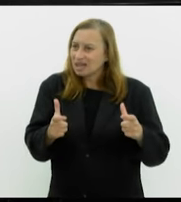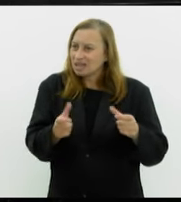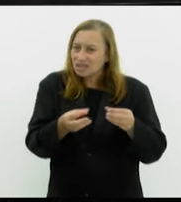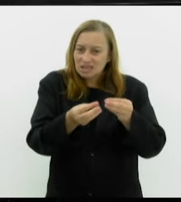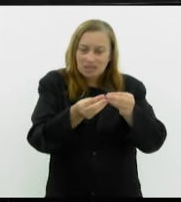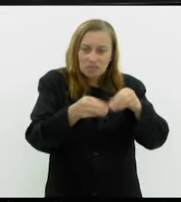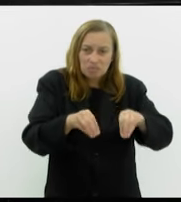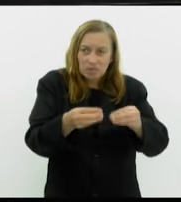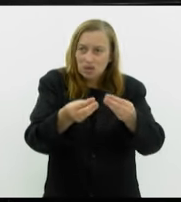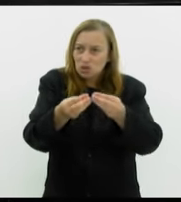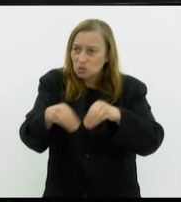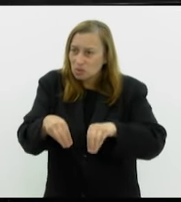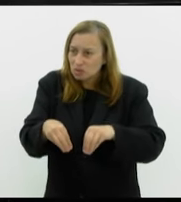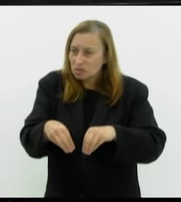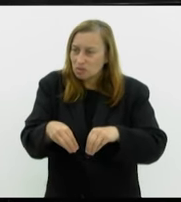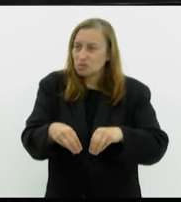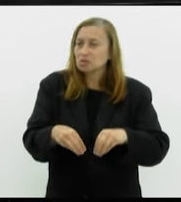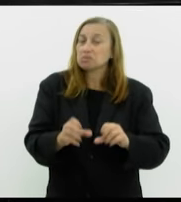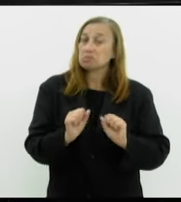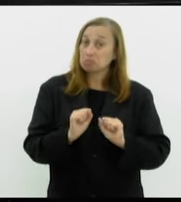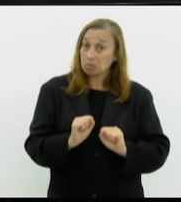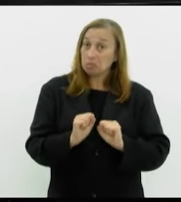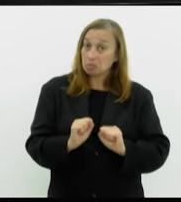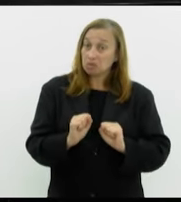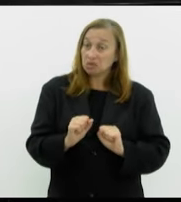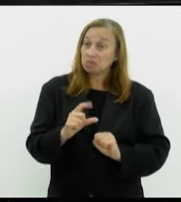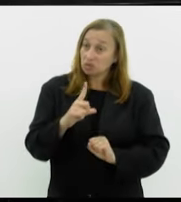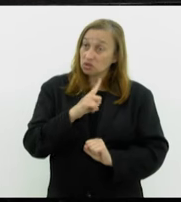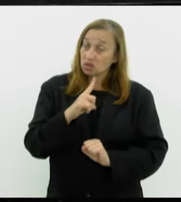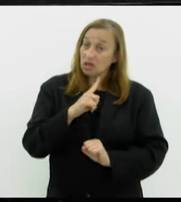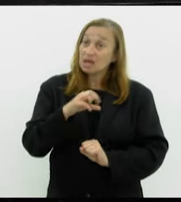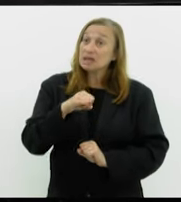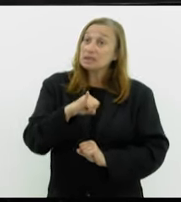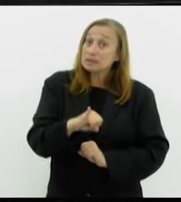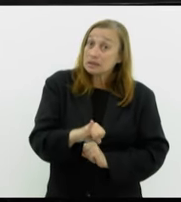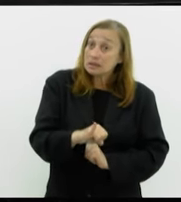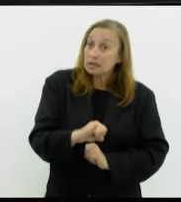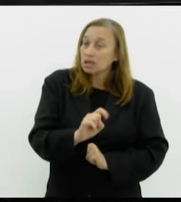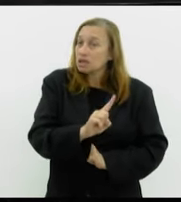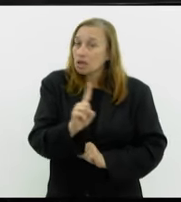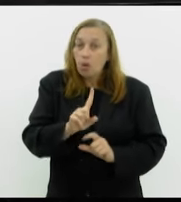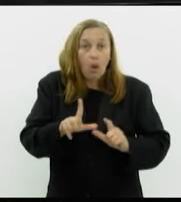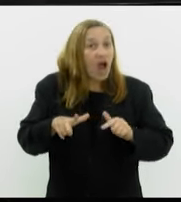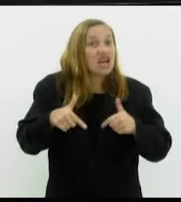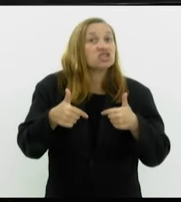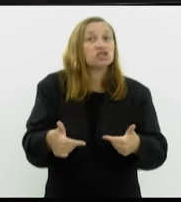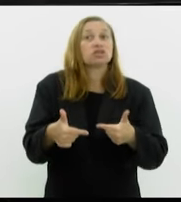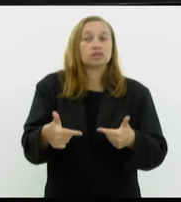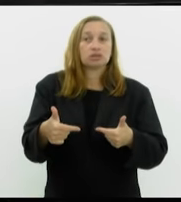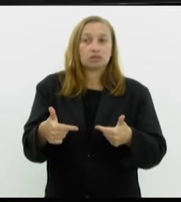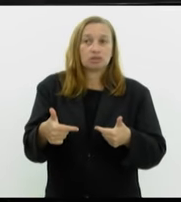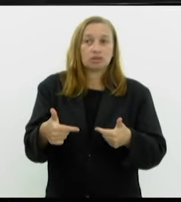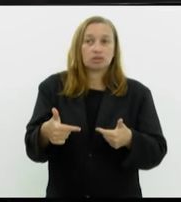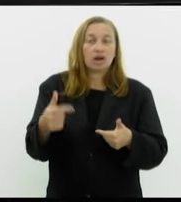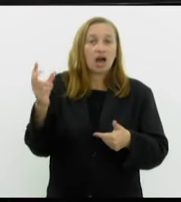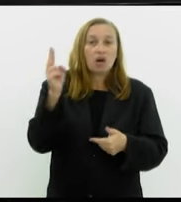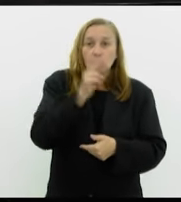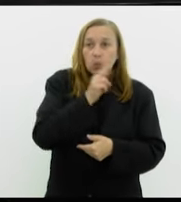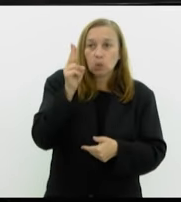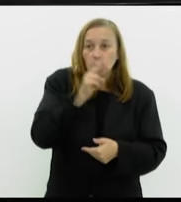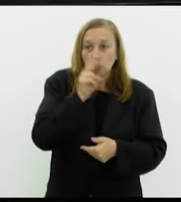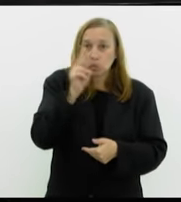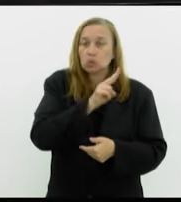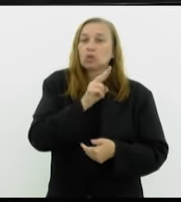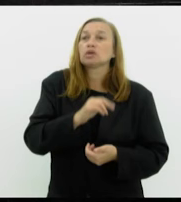que nós podemos ter caso a gente não haja muito